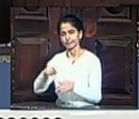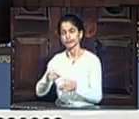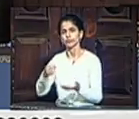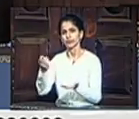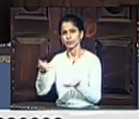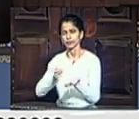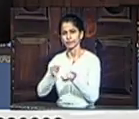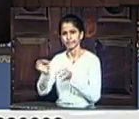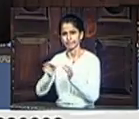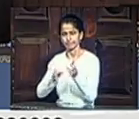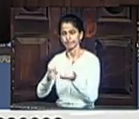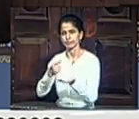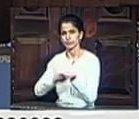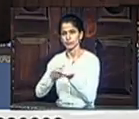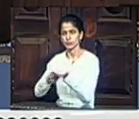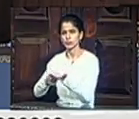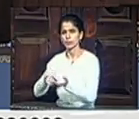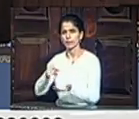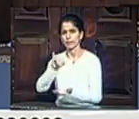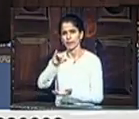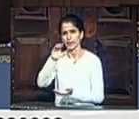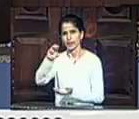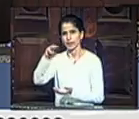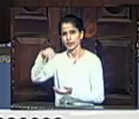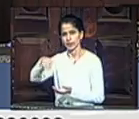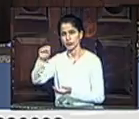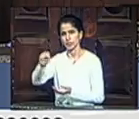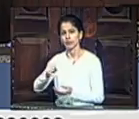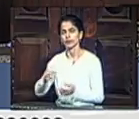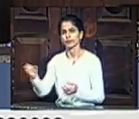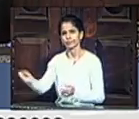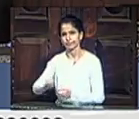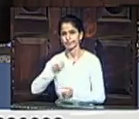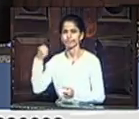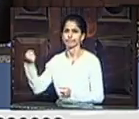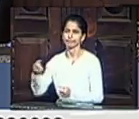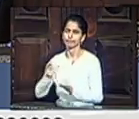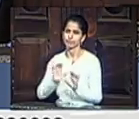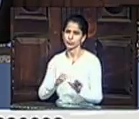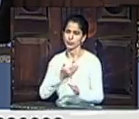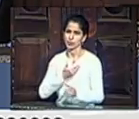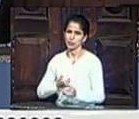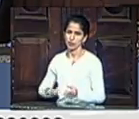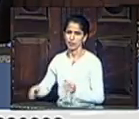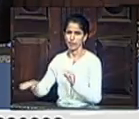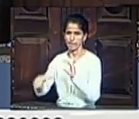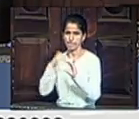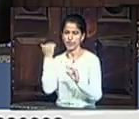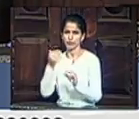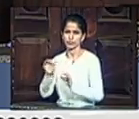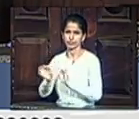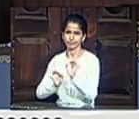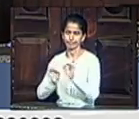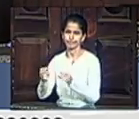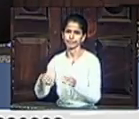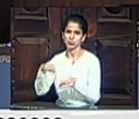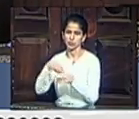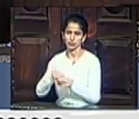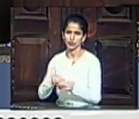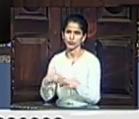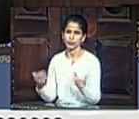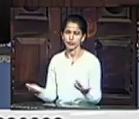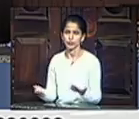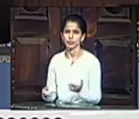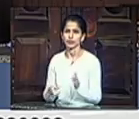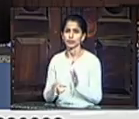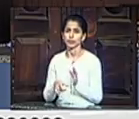aumento do aumento do ICMS sobre cerveja. Mas o governo não pode mandar para cá projeto para votação sem